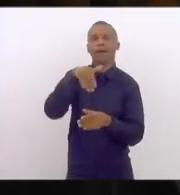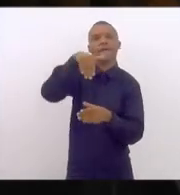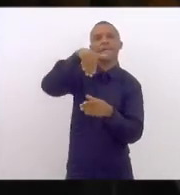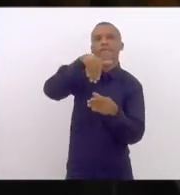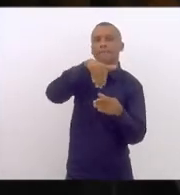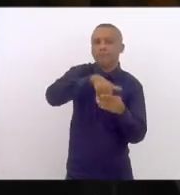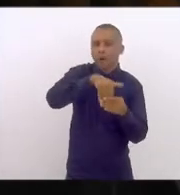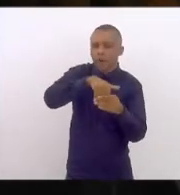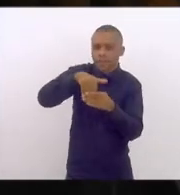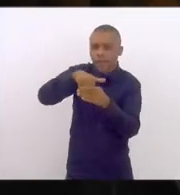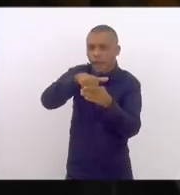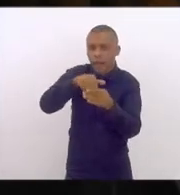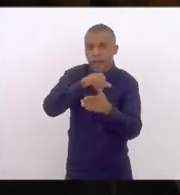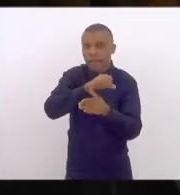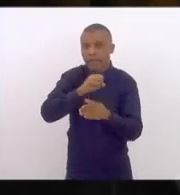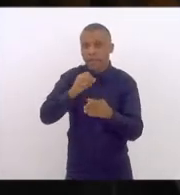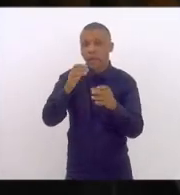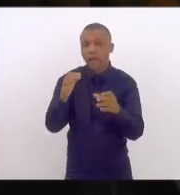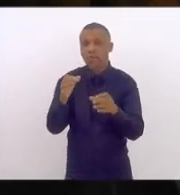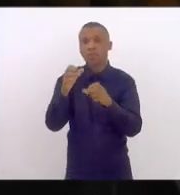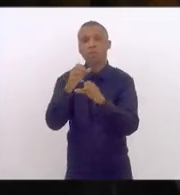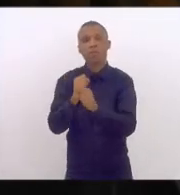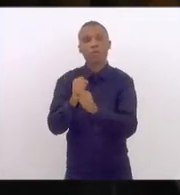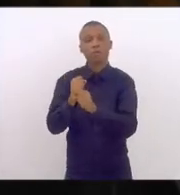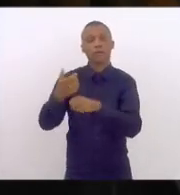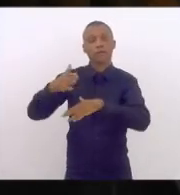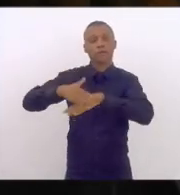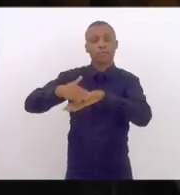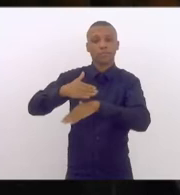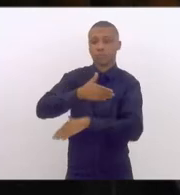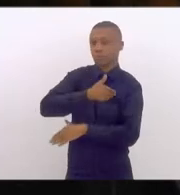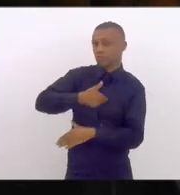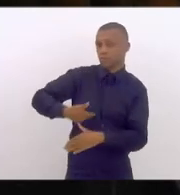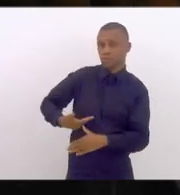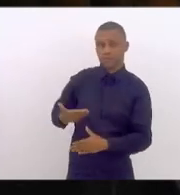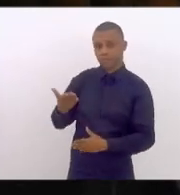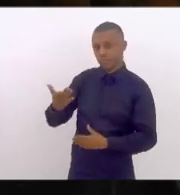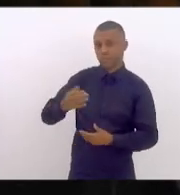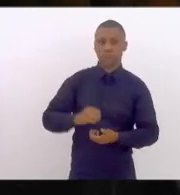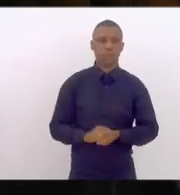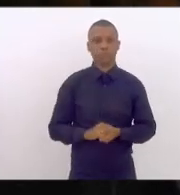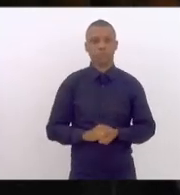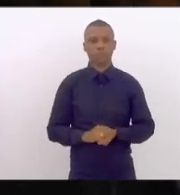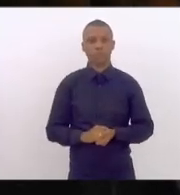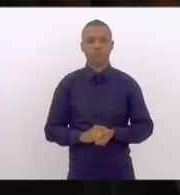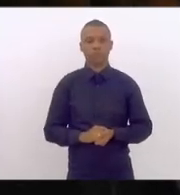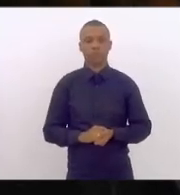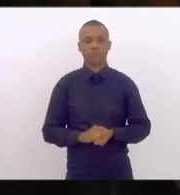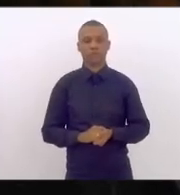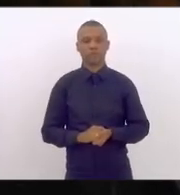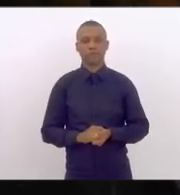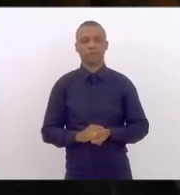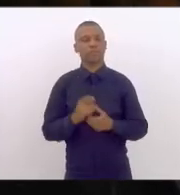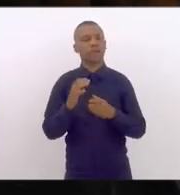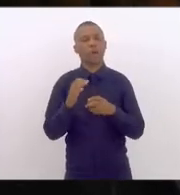as contas do Governador contas de